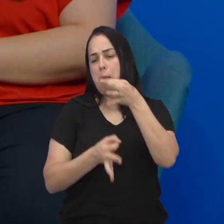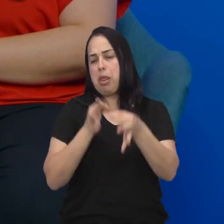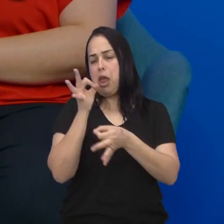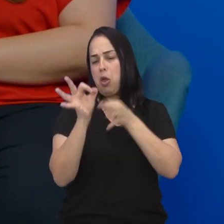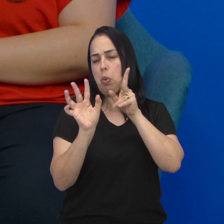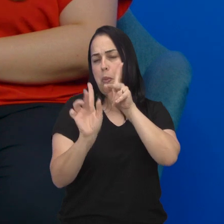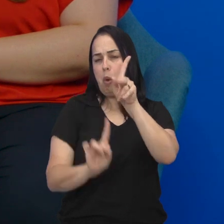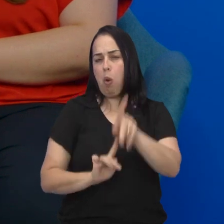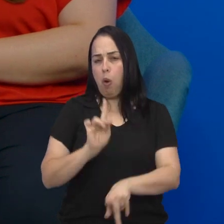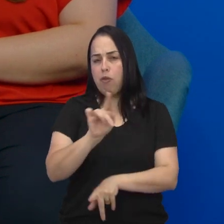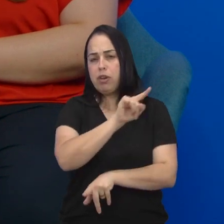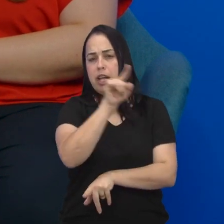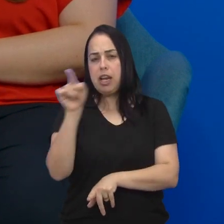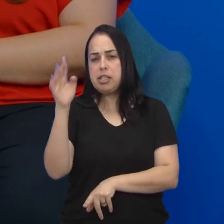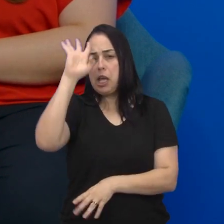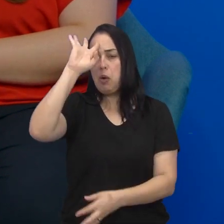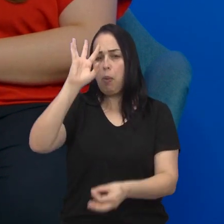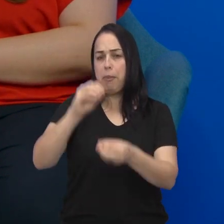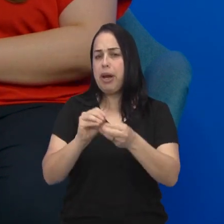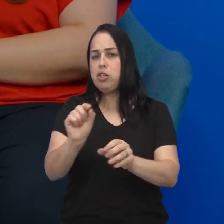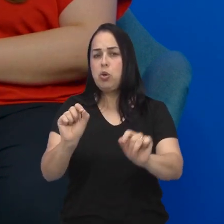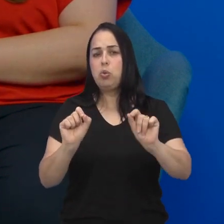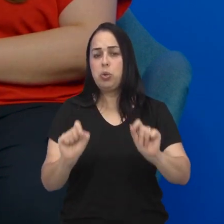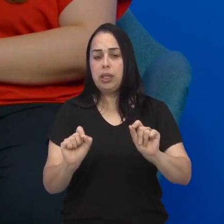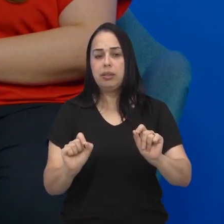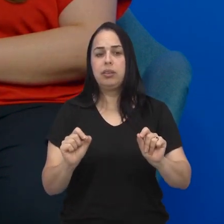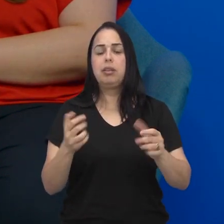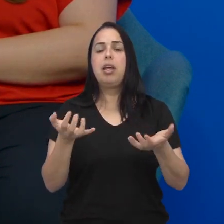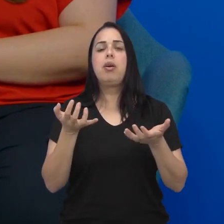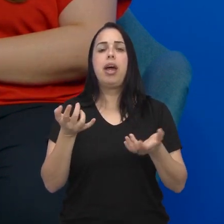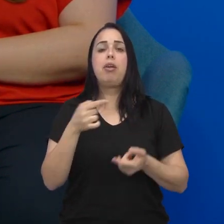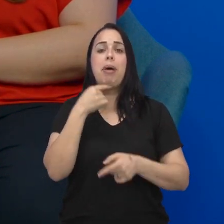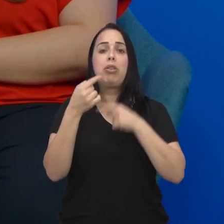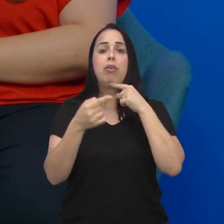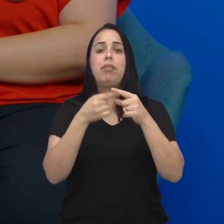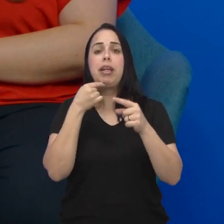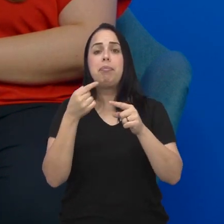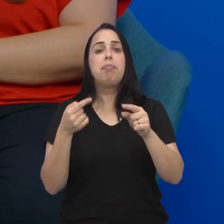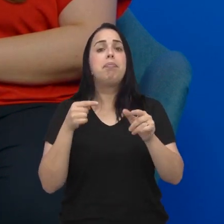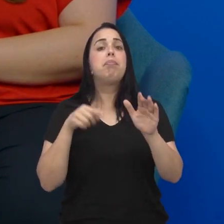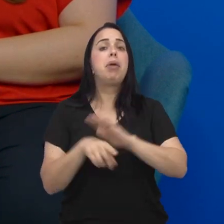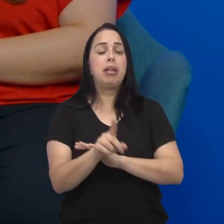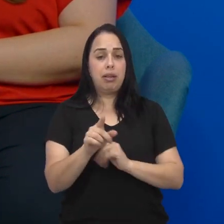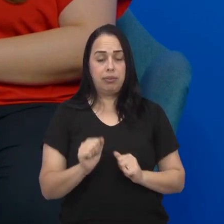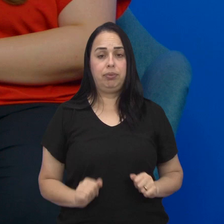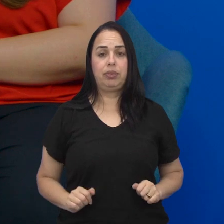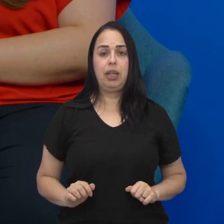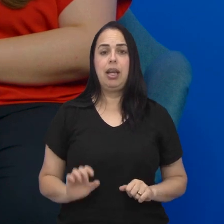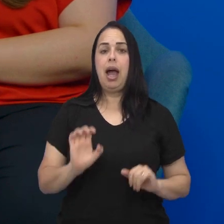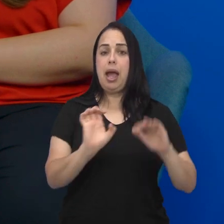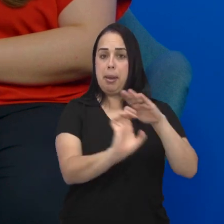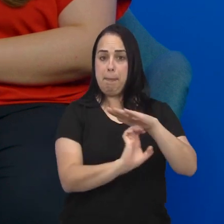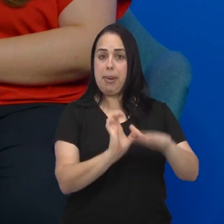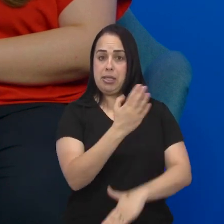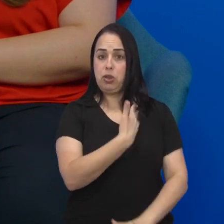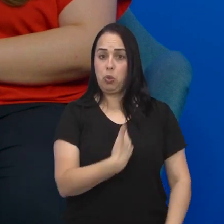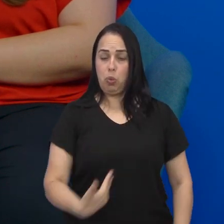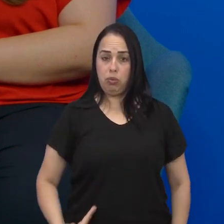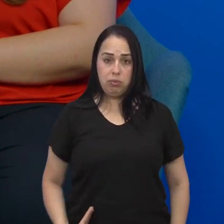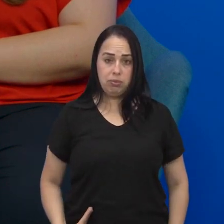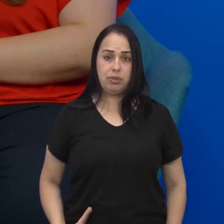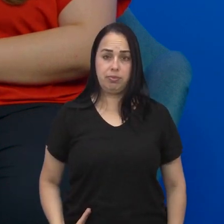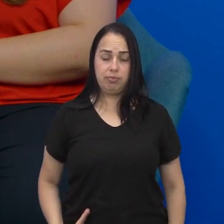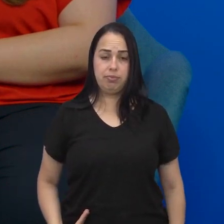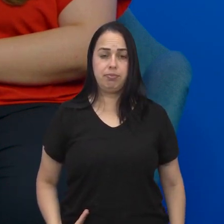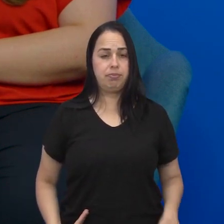da opinião pública, sim, né? Da interpretação da população, queria tirar uma dúvida na questão das empresas públicas,